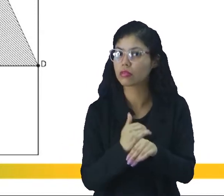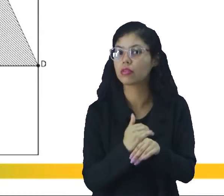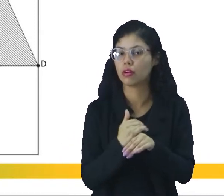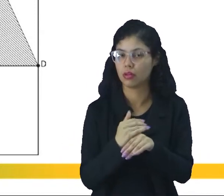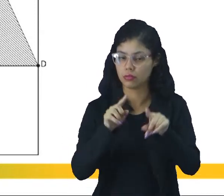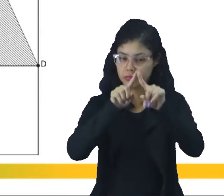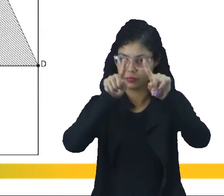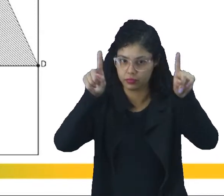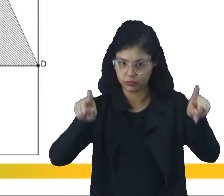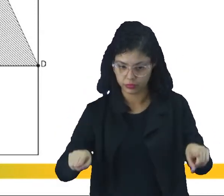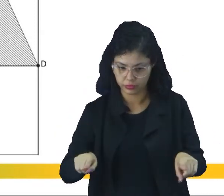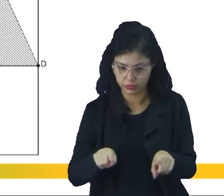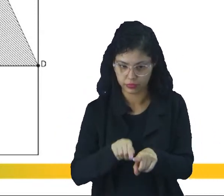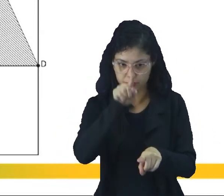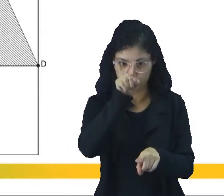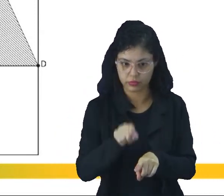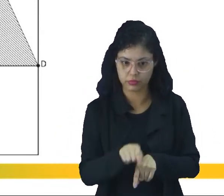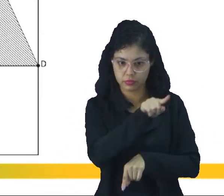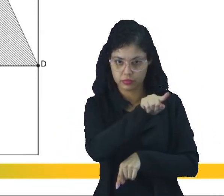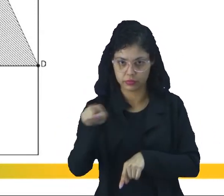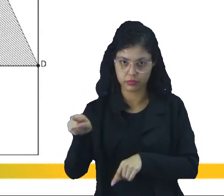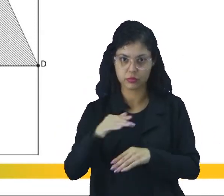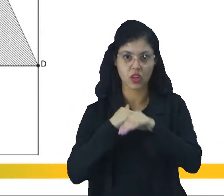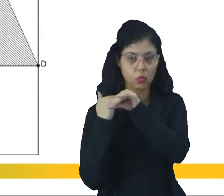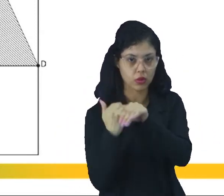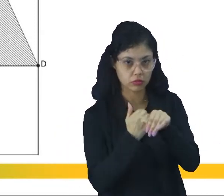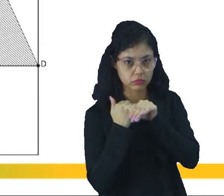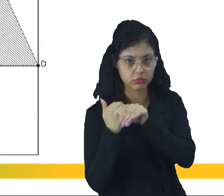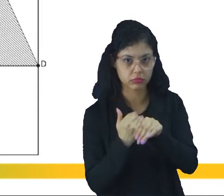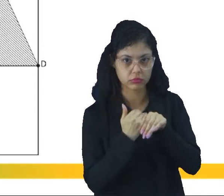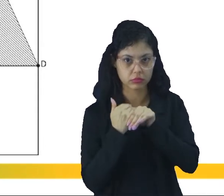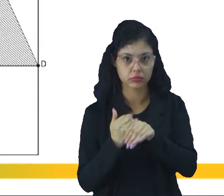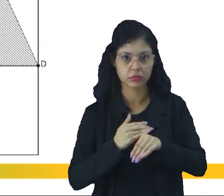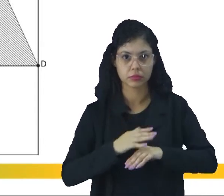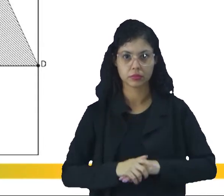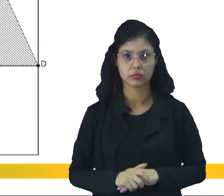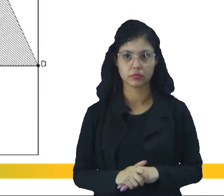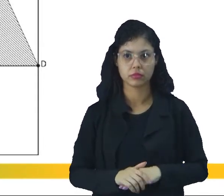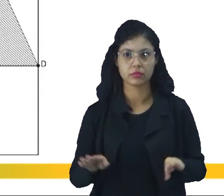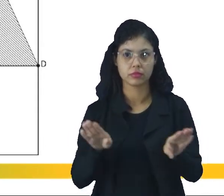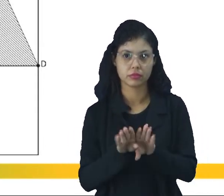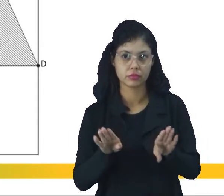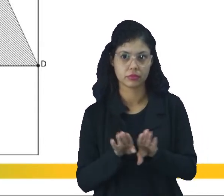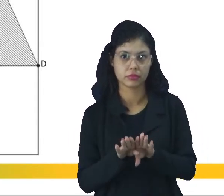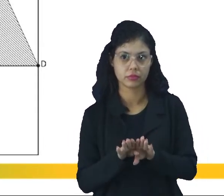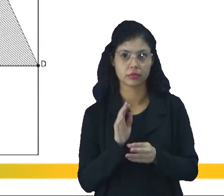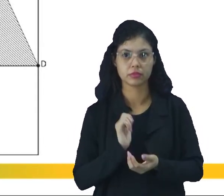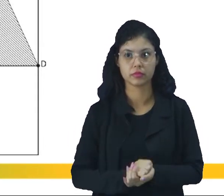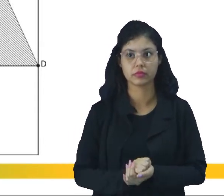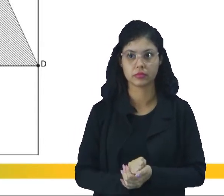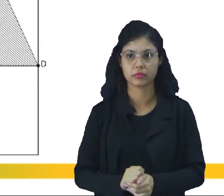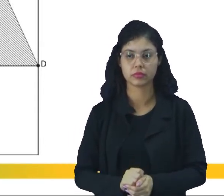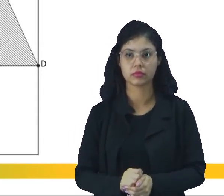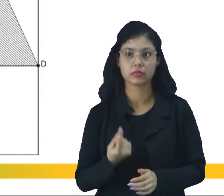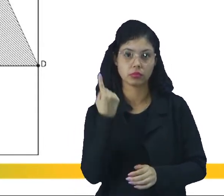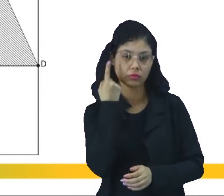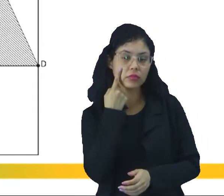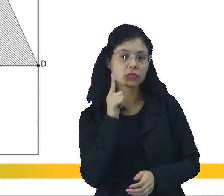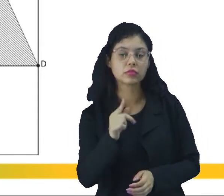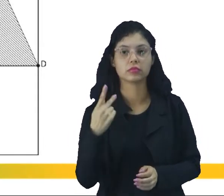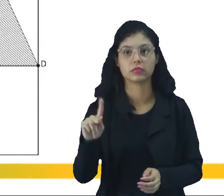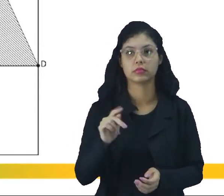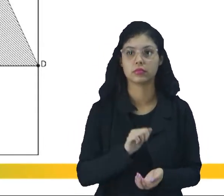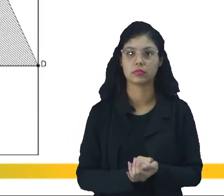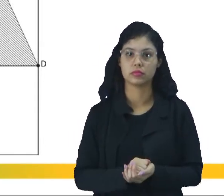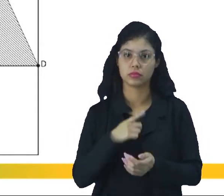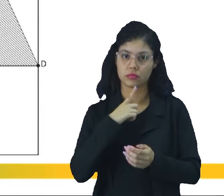A área quadrada de um sítio deve ser dividida em 4 partes iguais, também quadrada. E em uma delas deverá